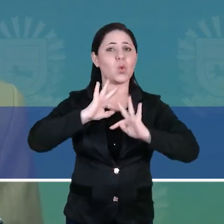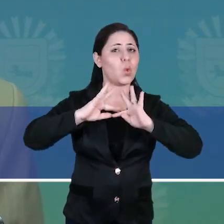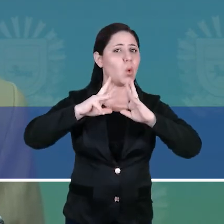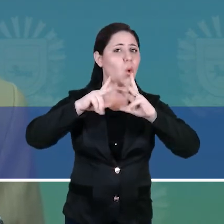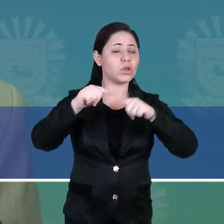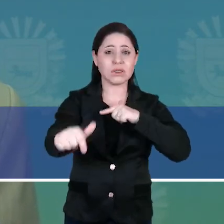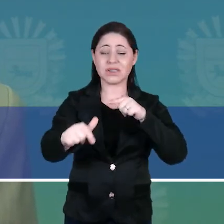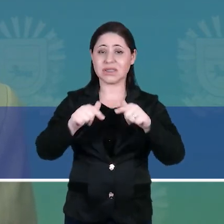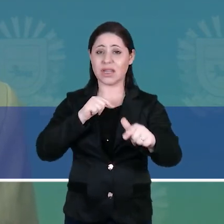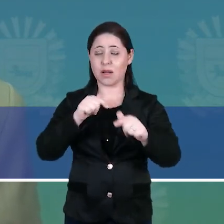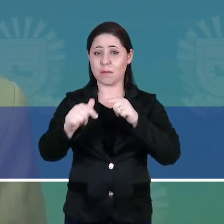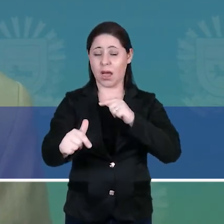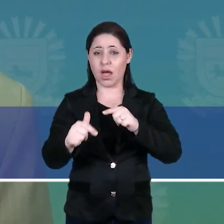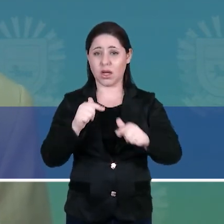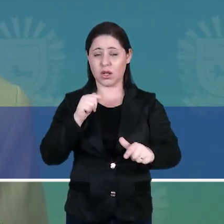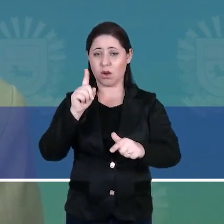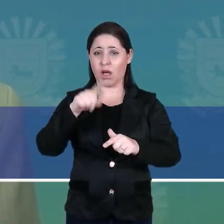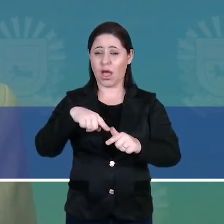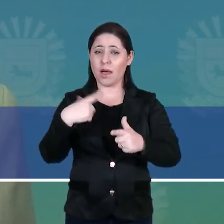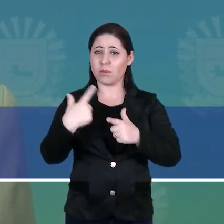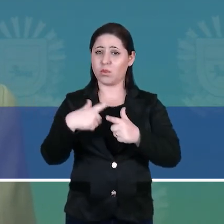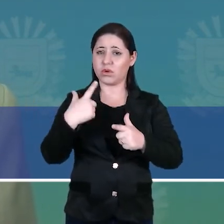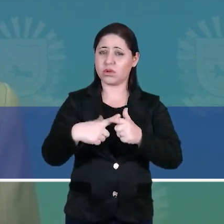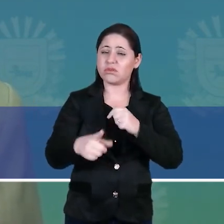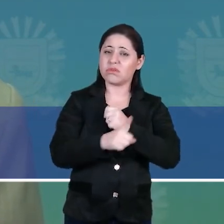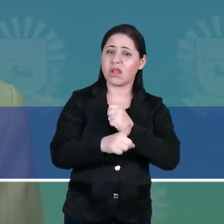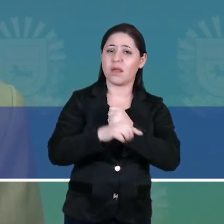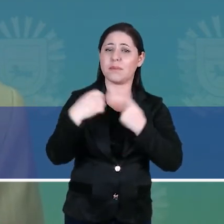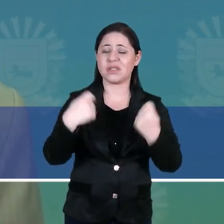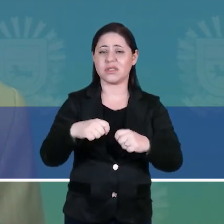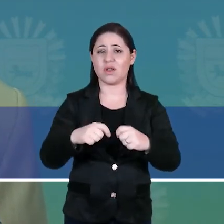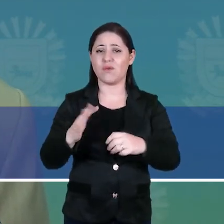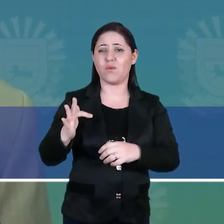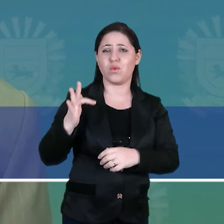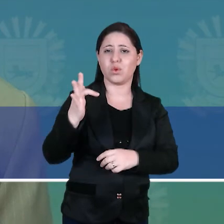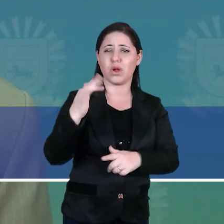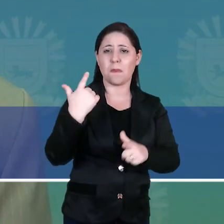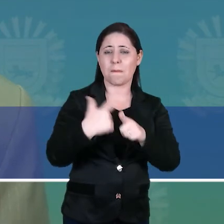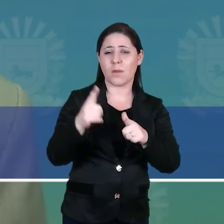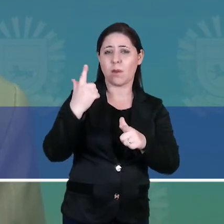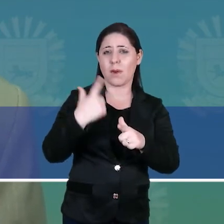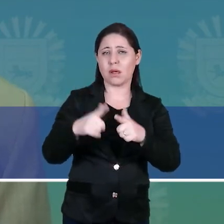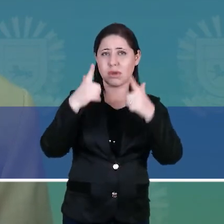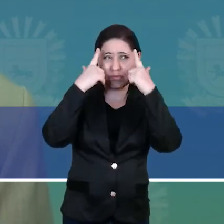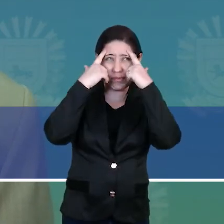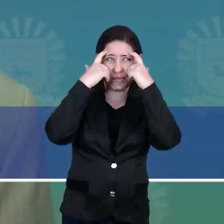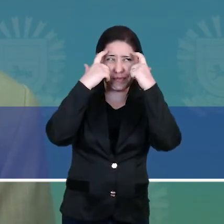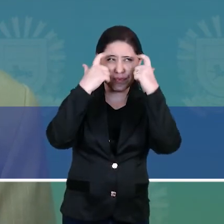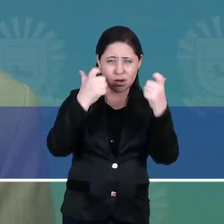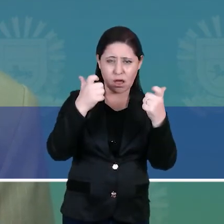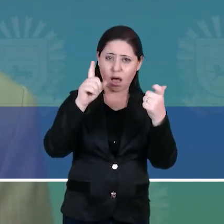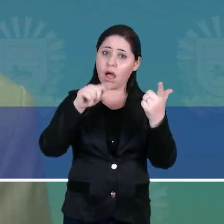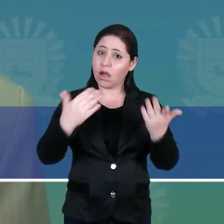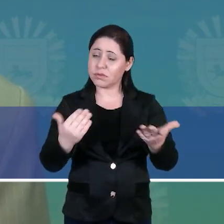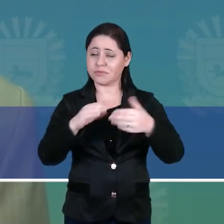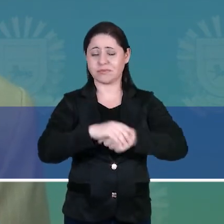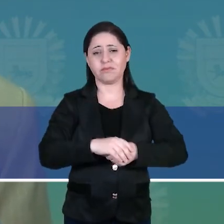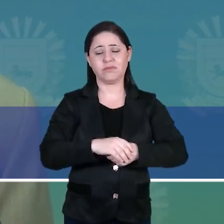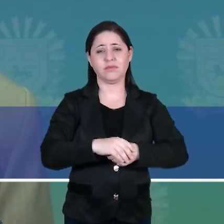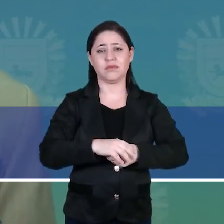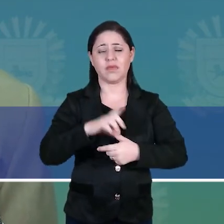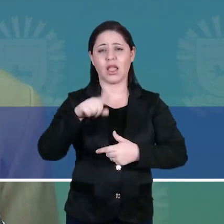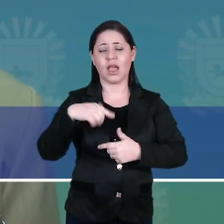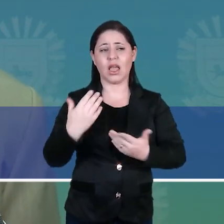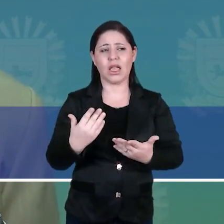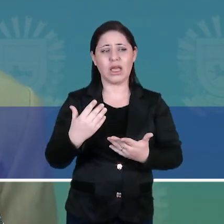em serviço ou em detrimento da ocorrência por ele atendida, possa vir ter um problema após isso daí, um problema